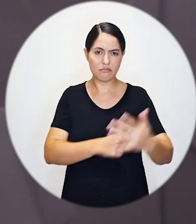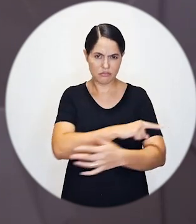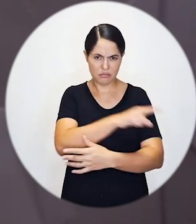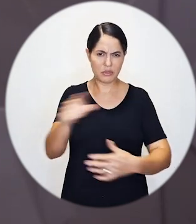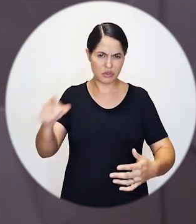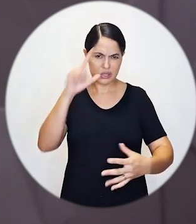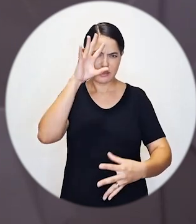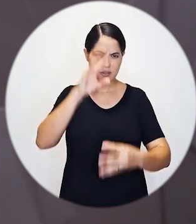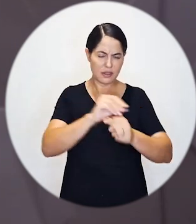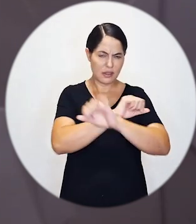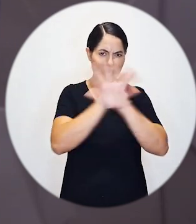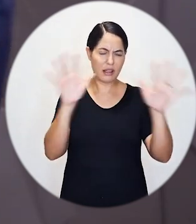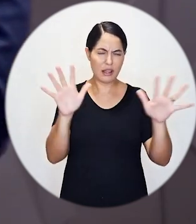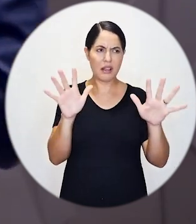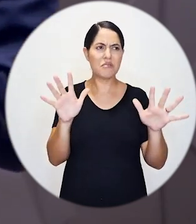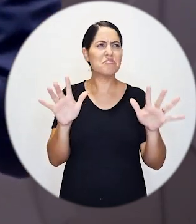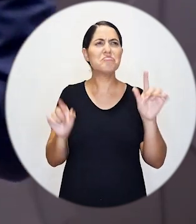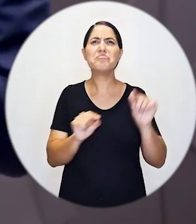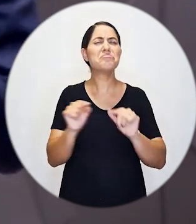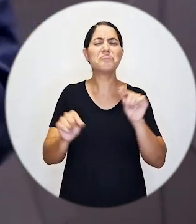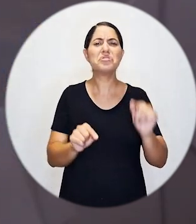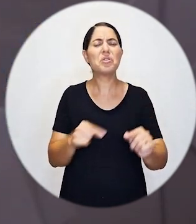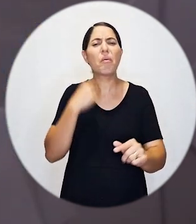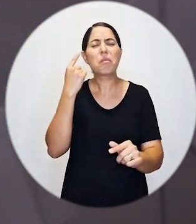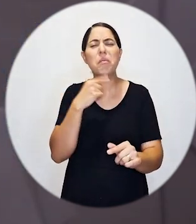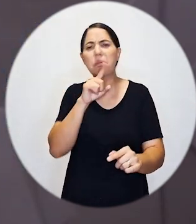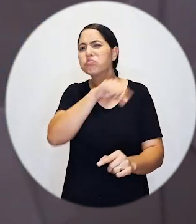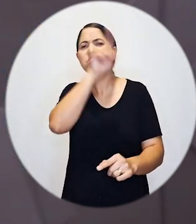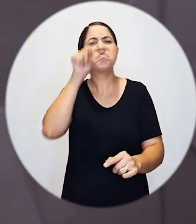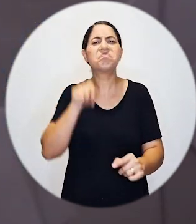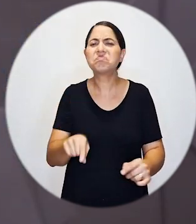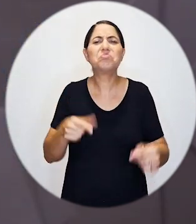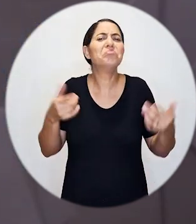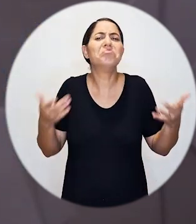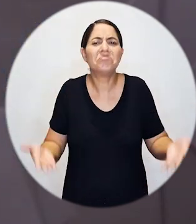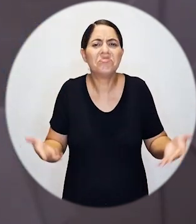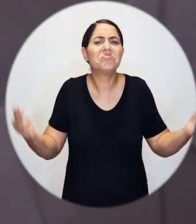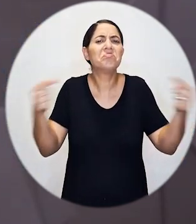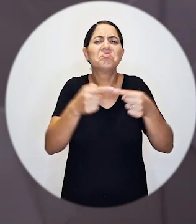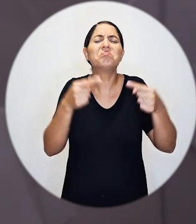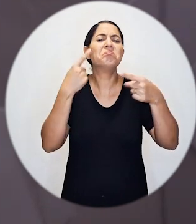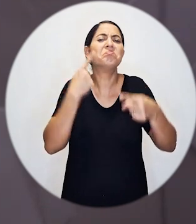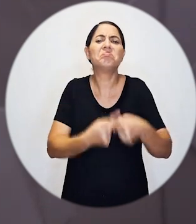rápido com vocês sobre o que isso tem a ver com a advocacia.